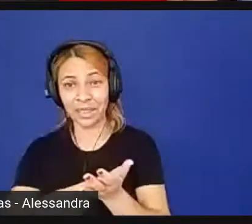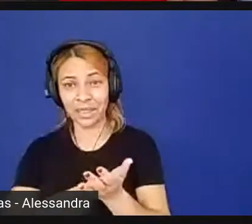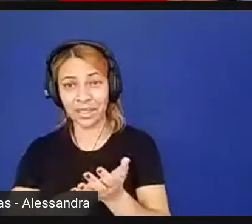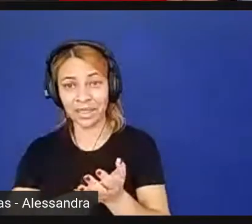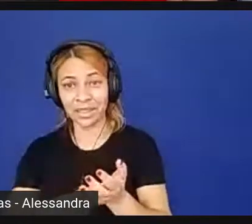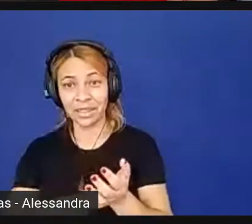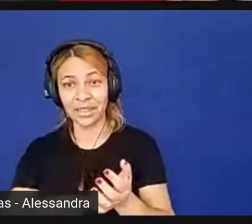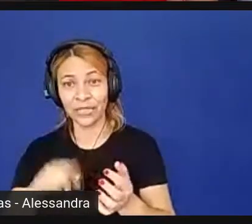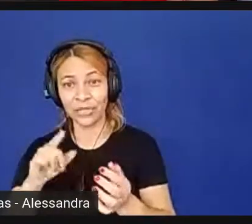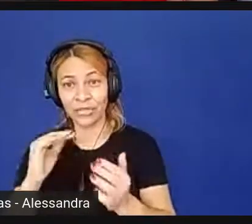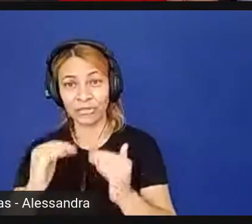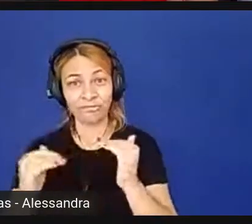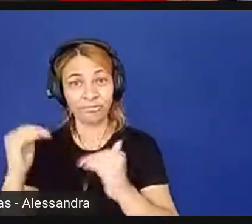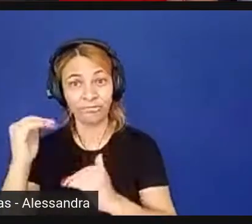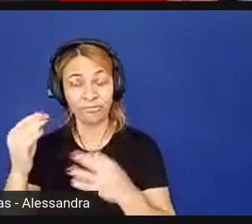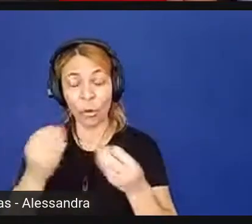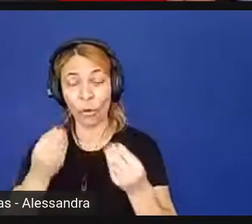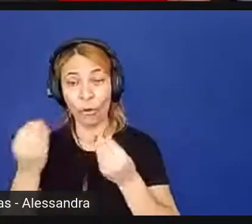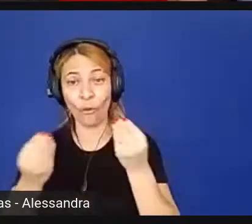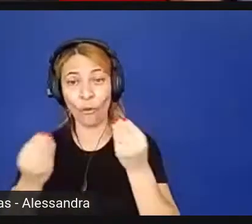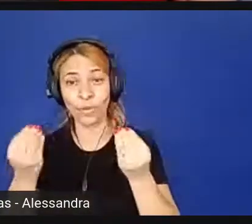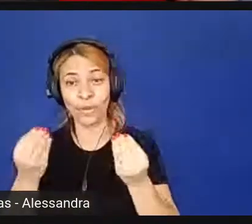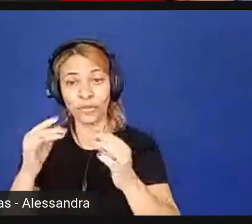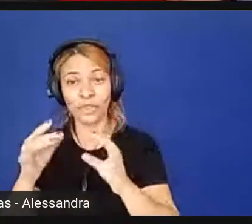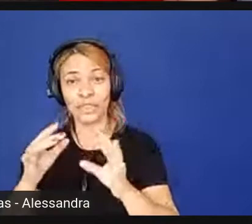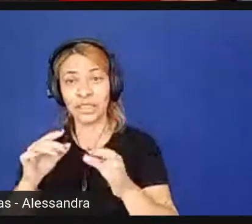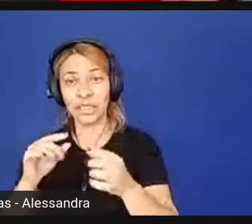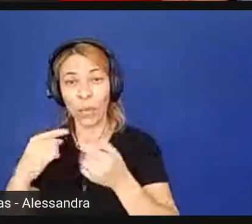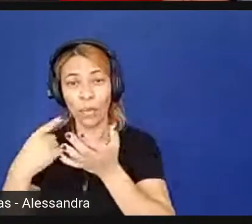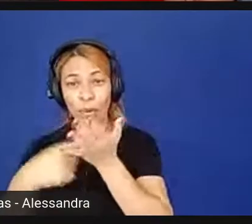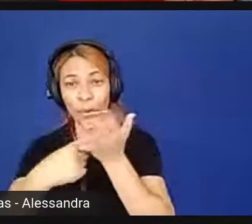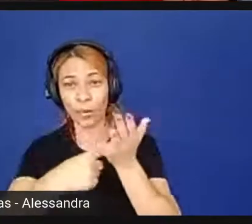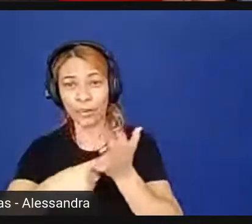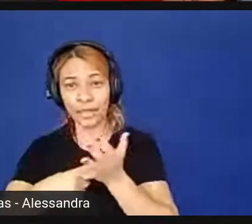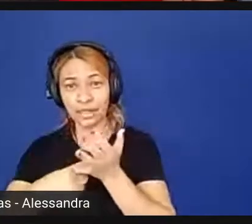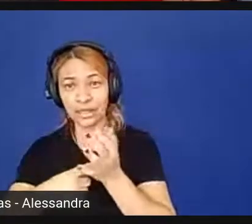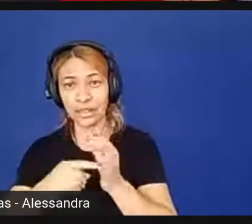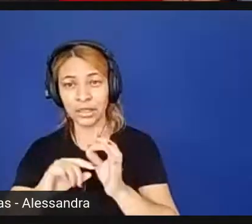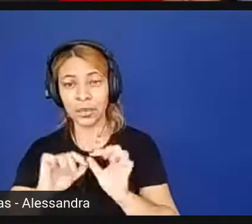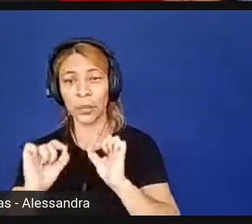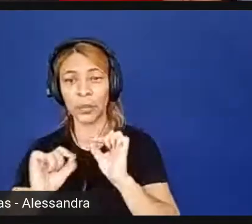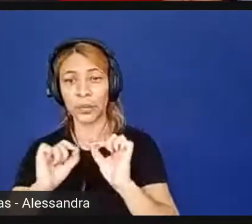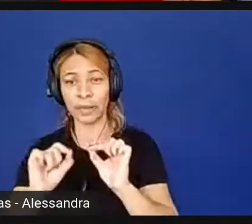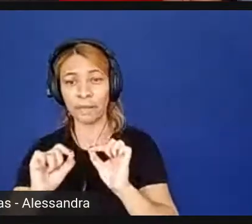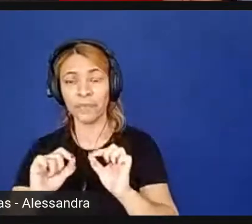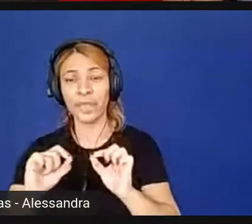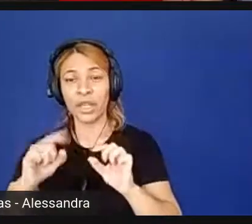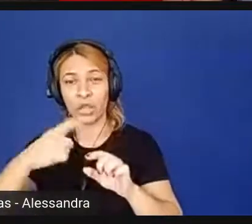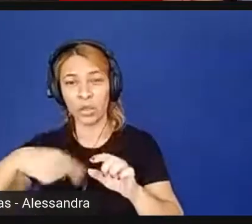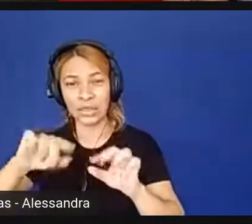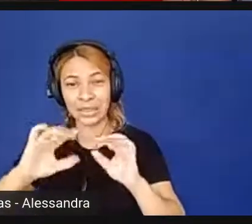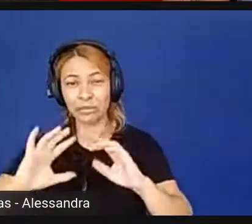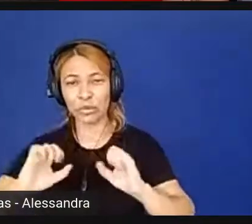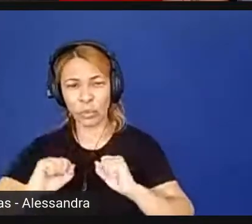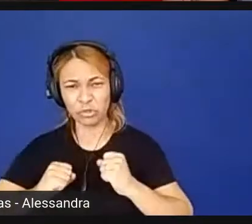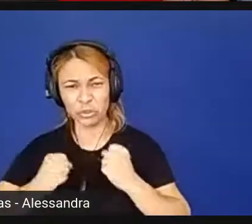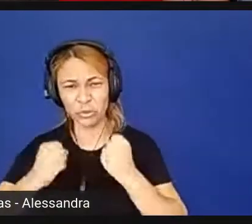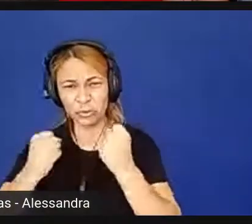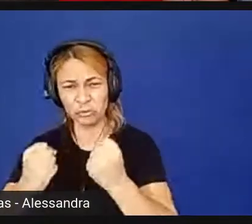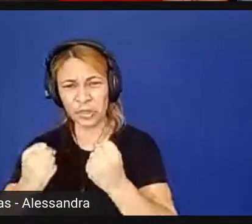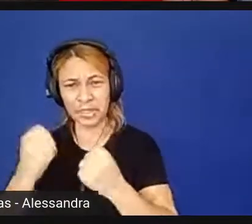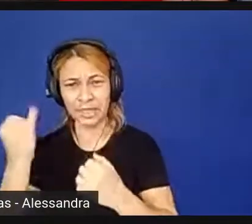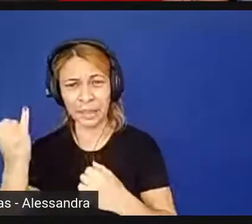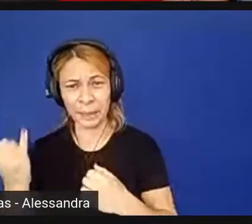topo? Vocês têm um código aí, gente, vamos combinar o seguinte, a gente está de fato disposto a fazer isso?